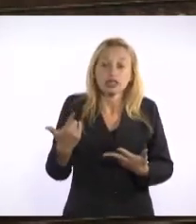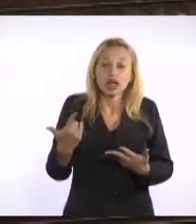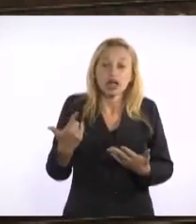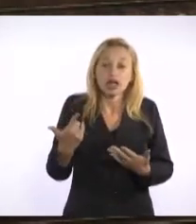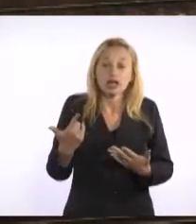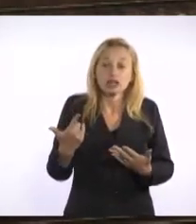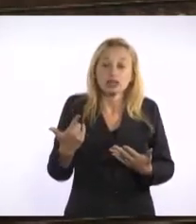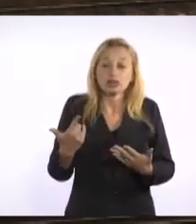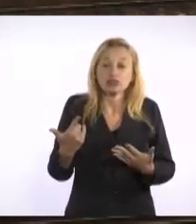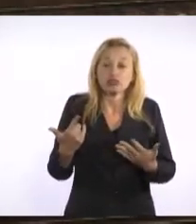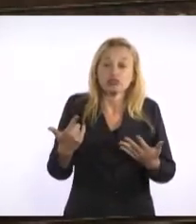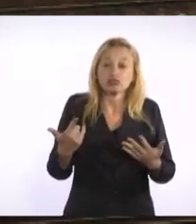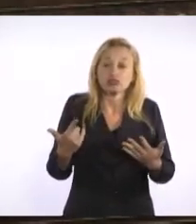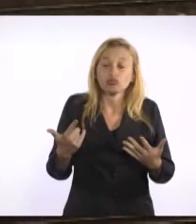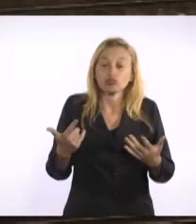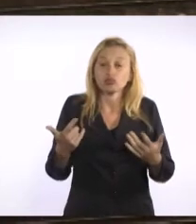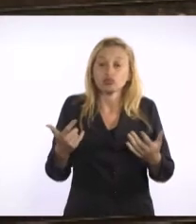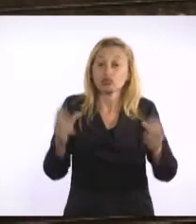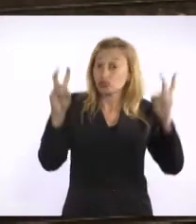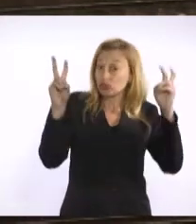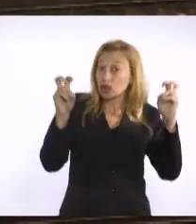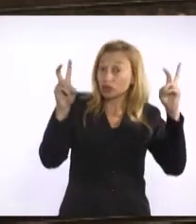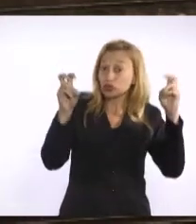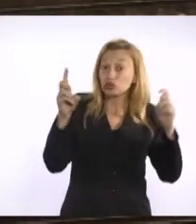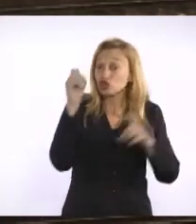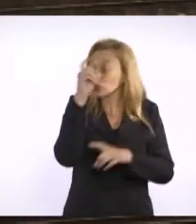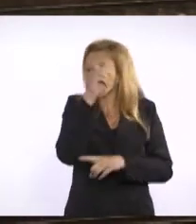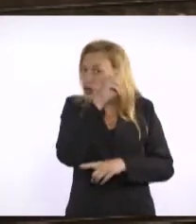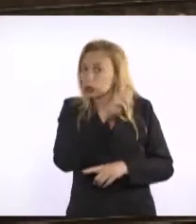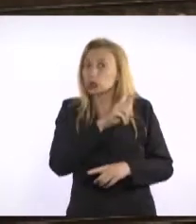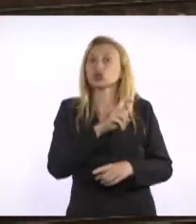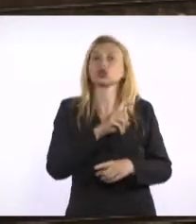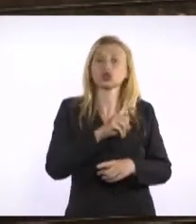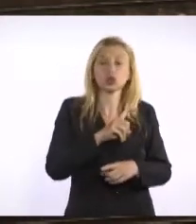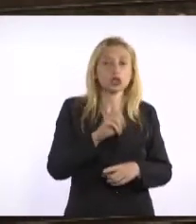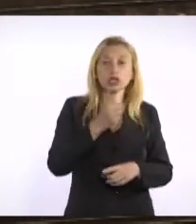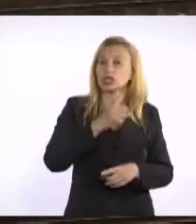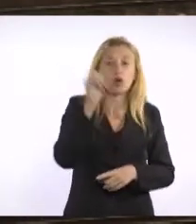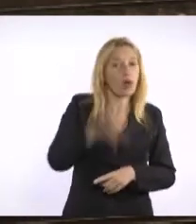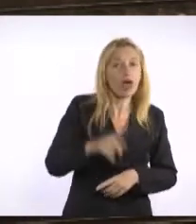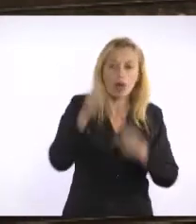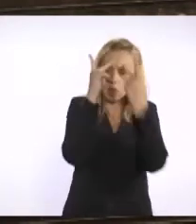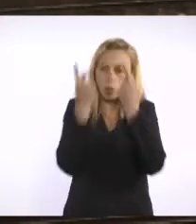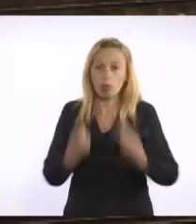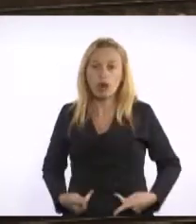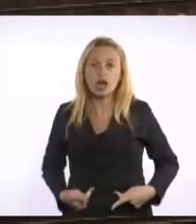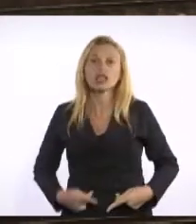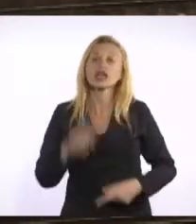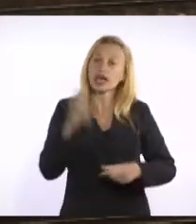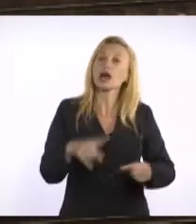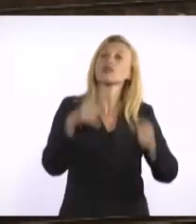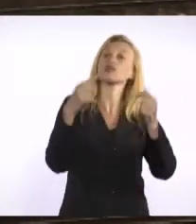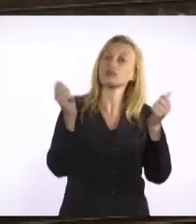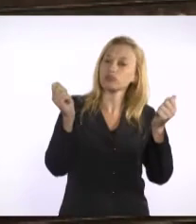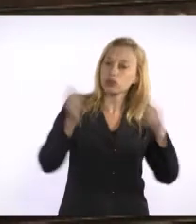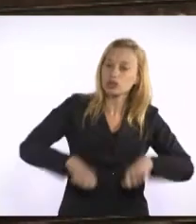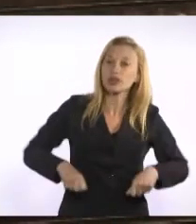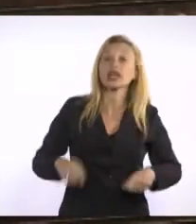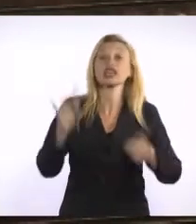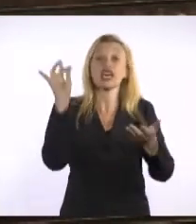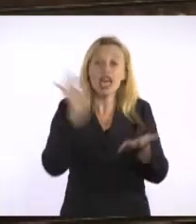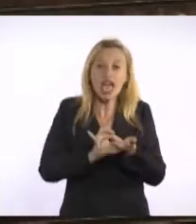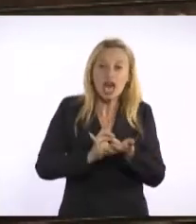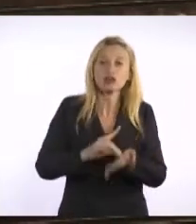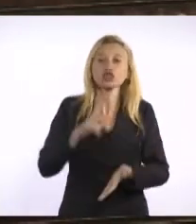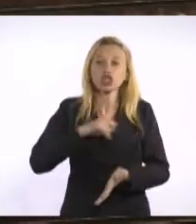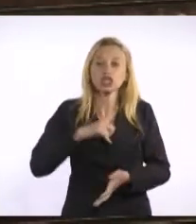uma situação extremamente desumana, que é a possibilidade real de ter um